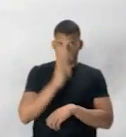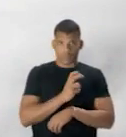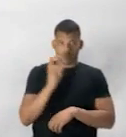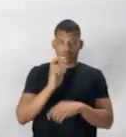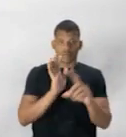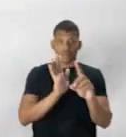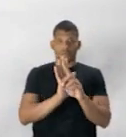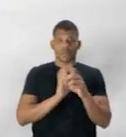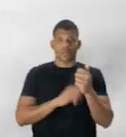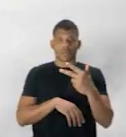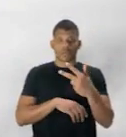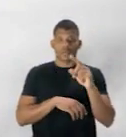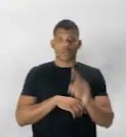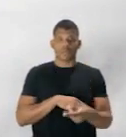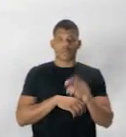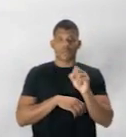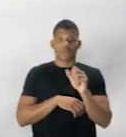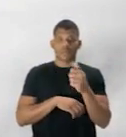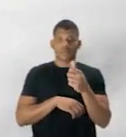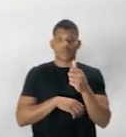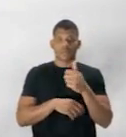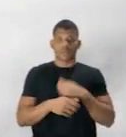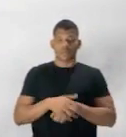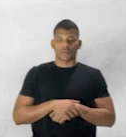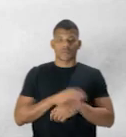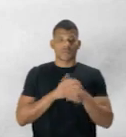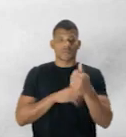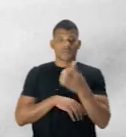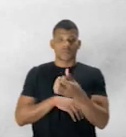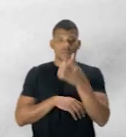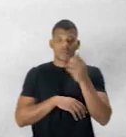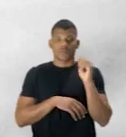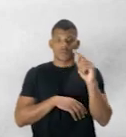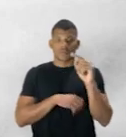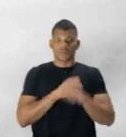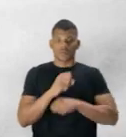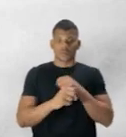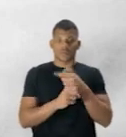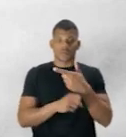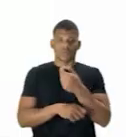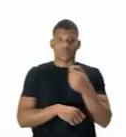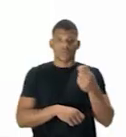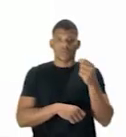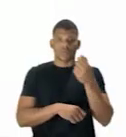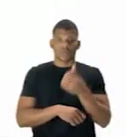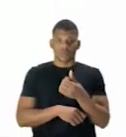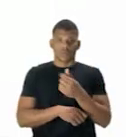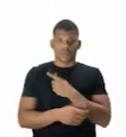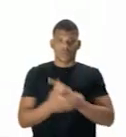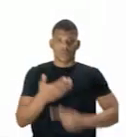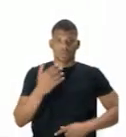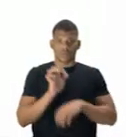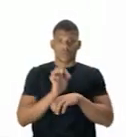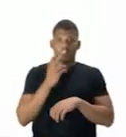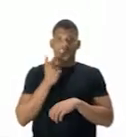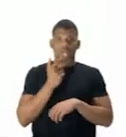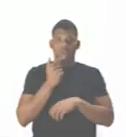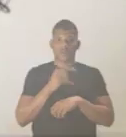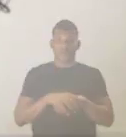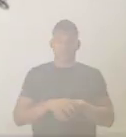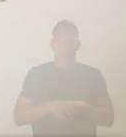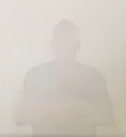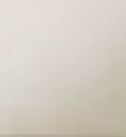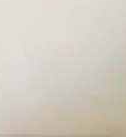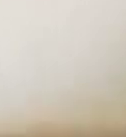Lei nº 13.811, de 16 de agosto de 2006. Governo do Estado do Ceará.